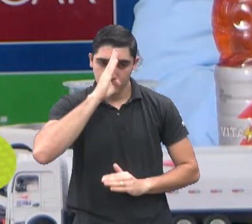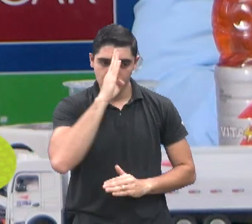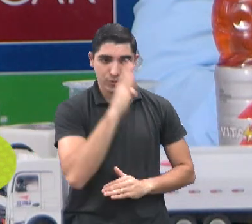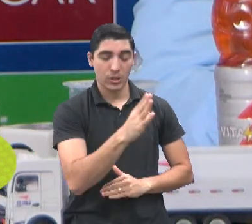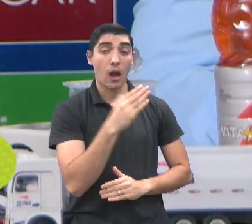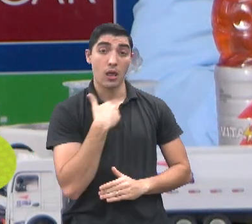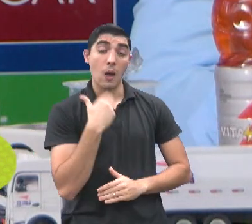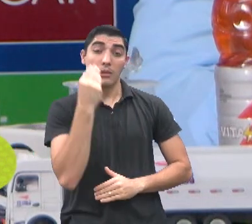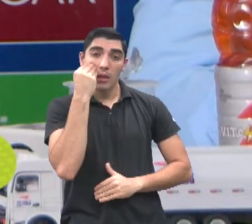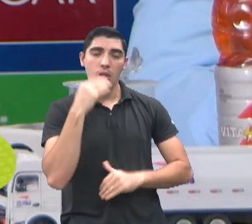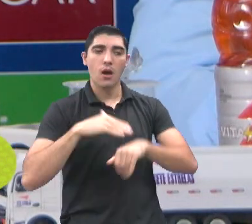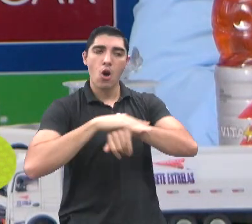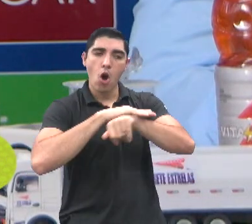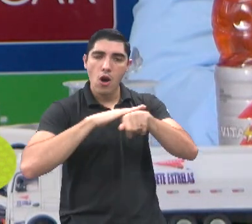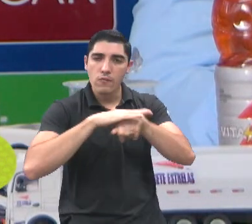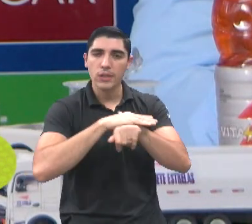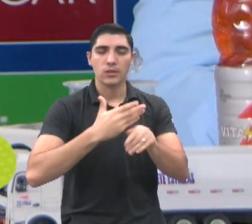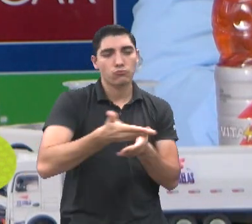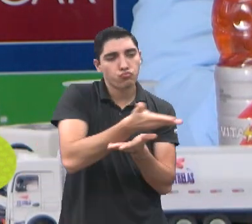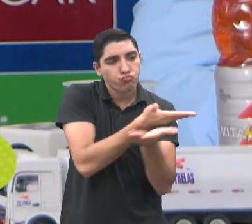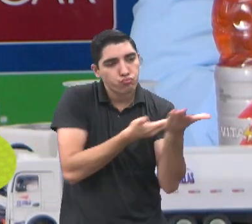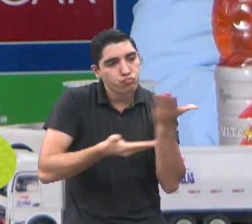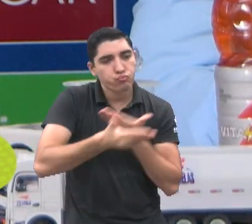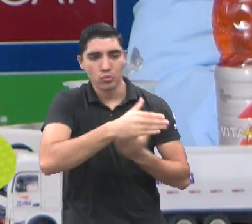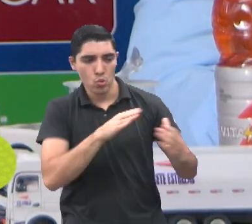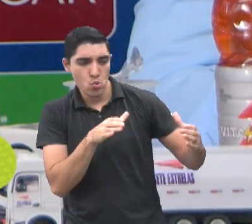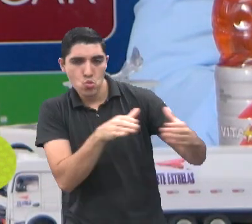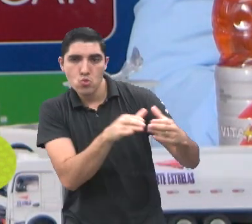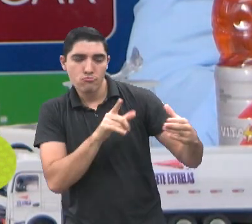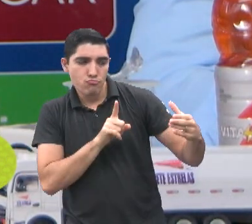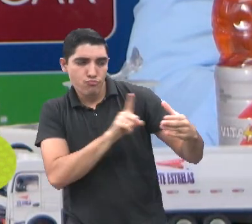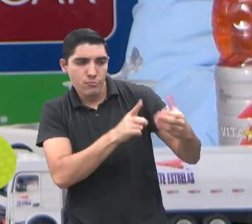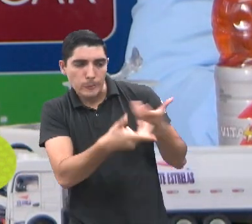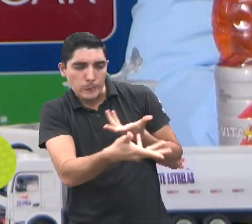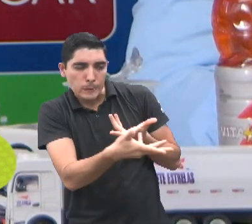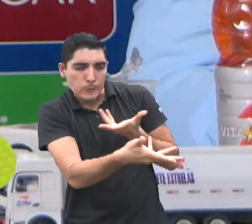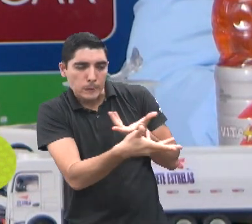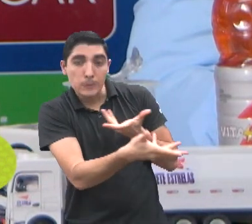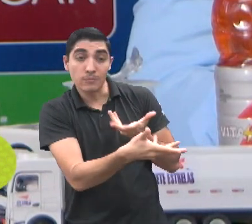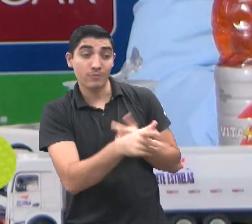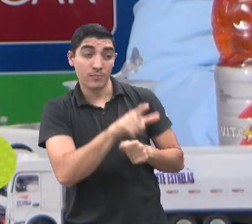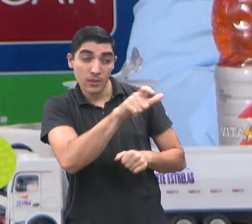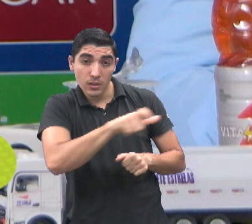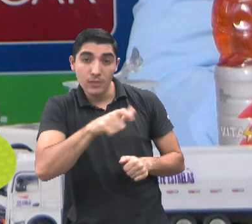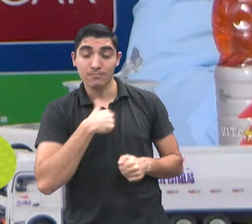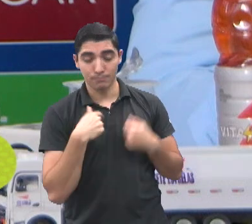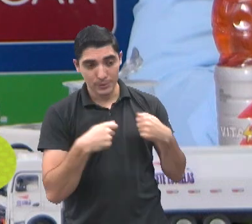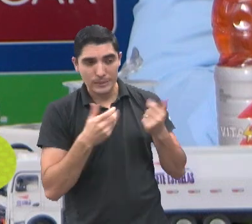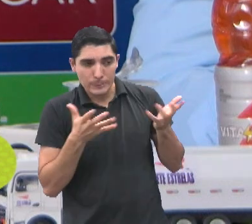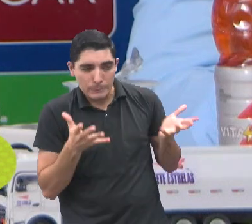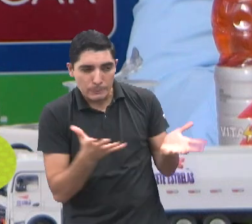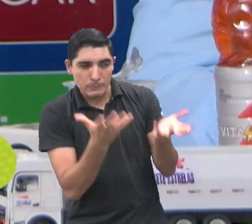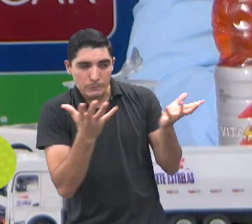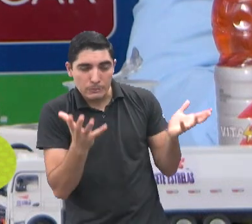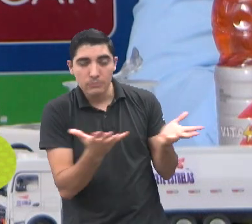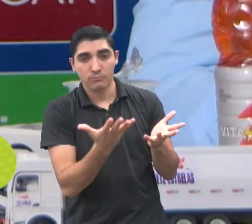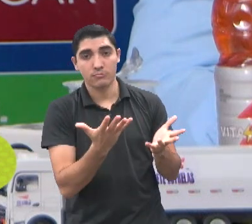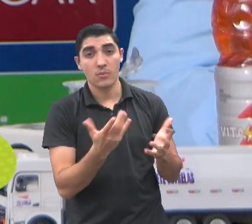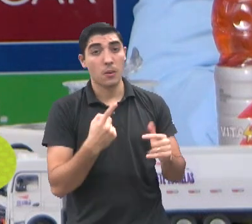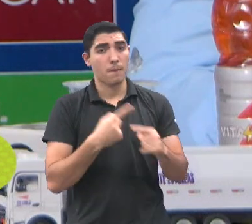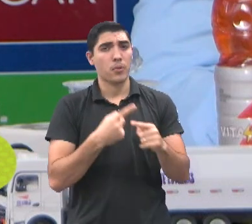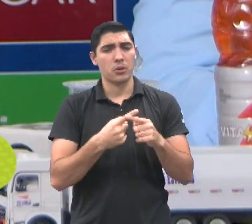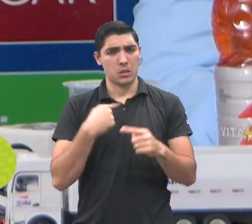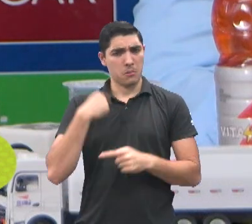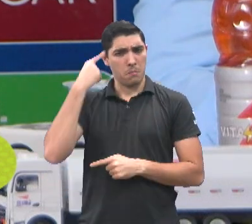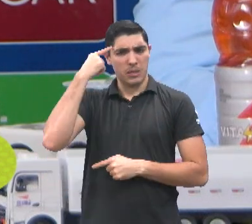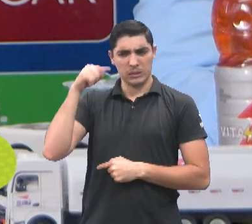bastante o grupo, né? Conversar bastante com eles, trabalhar bastante o emocional deles, porque o momento, ele para mim não é desesperador,